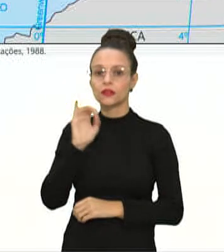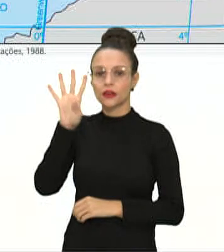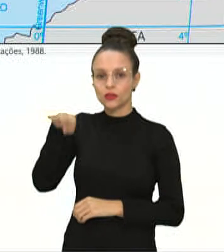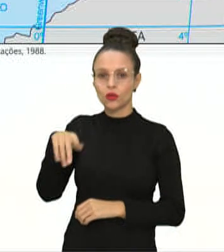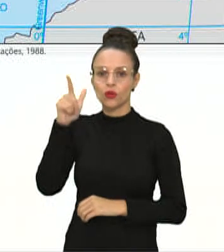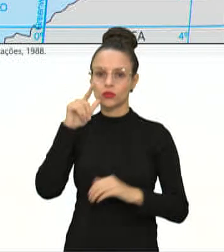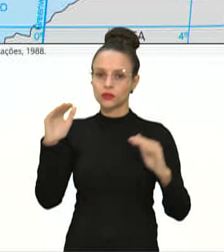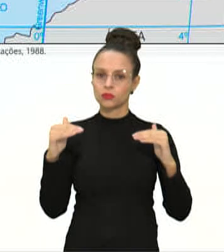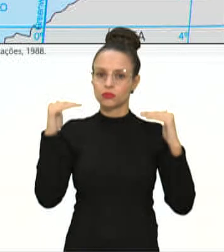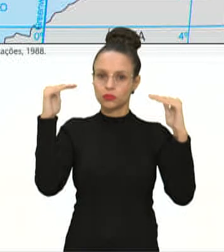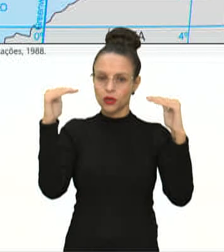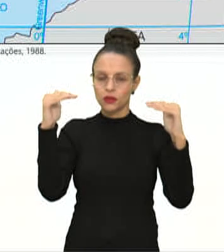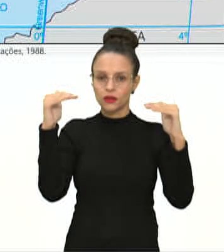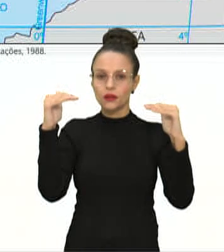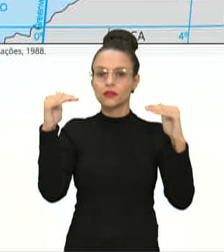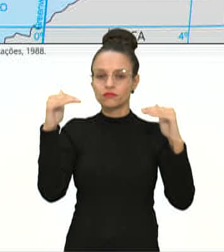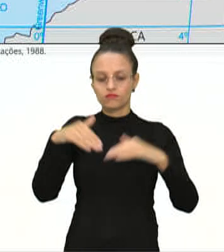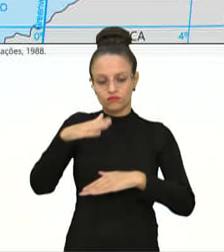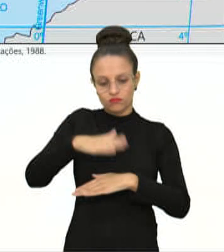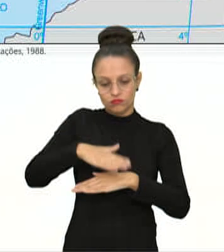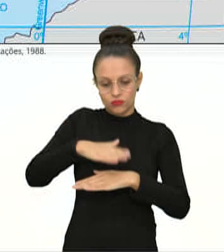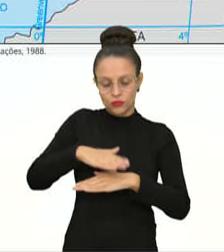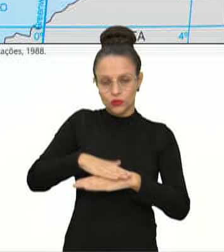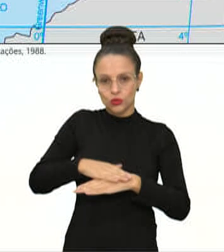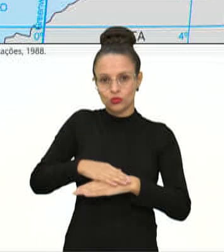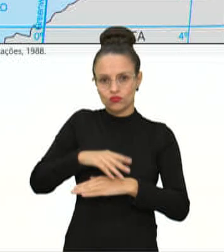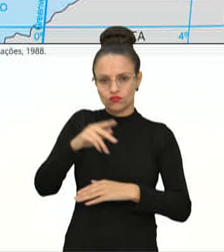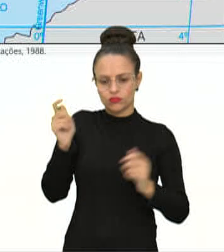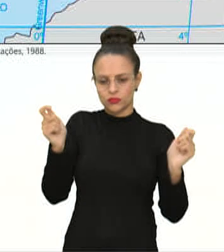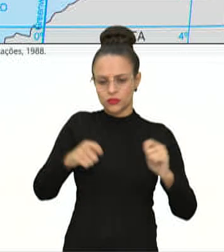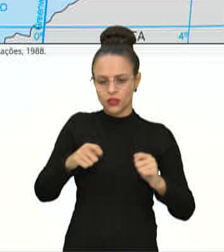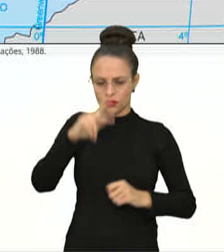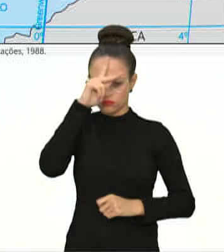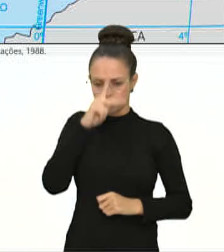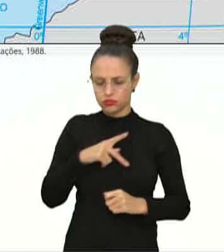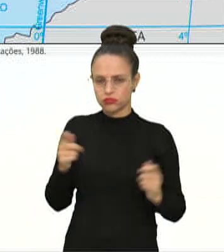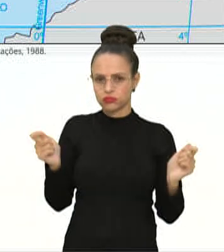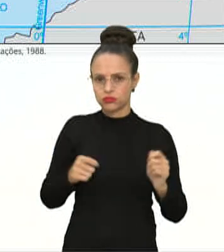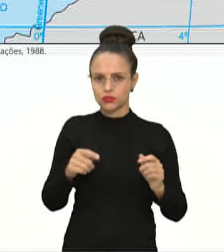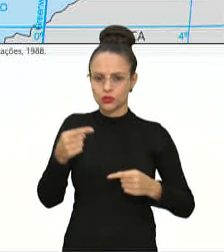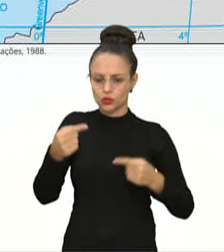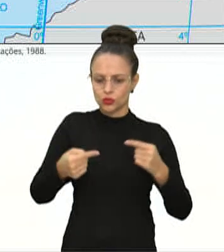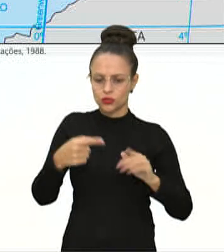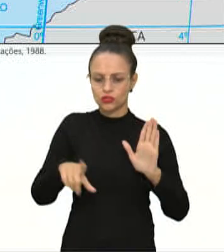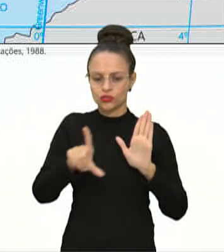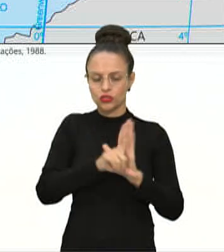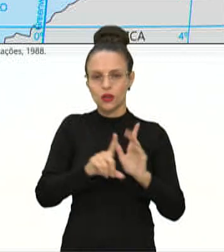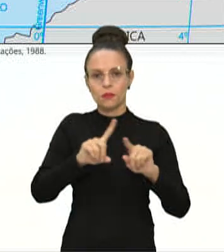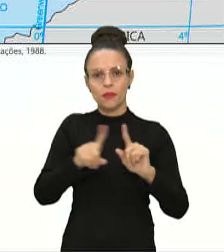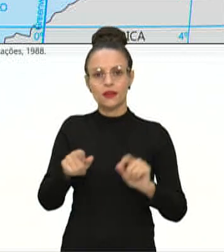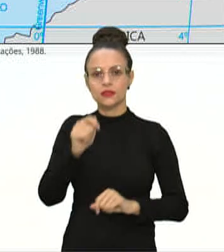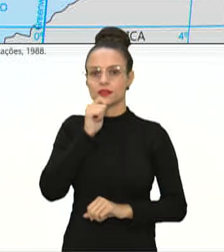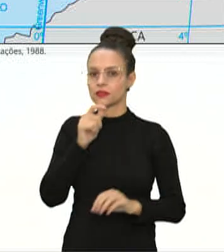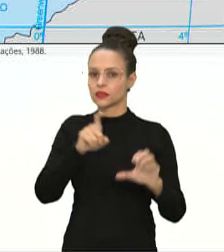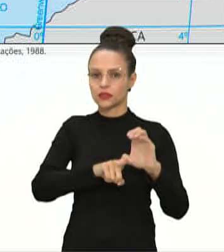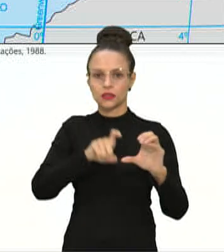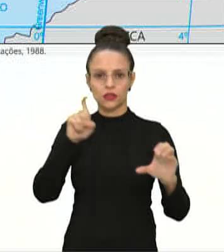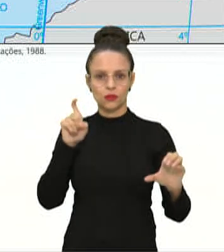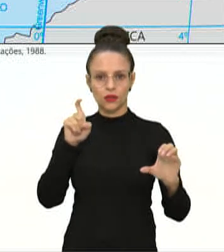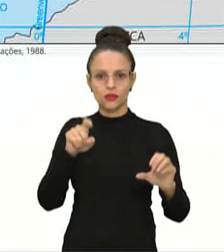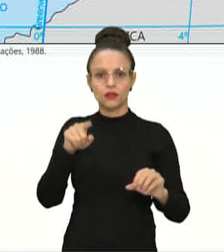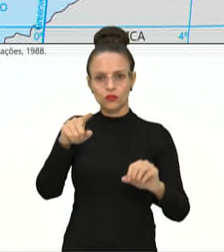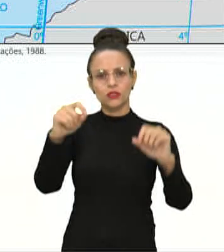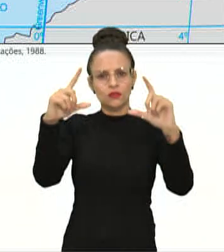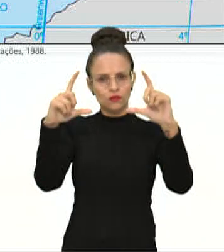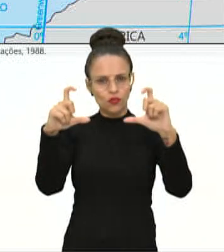status de autonomia, não é país ainda, mas ela tem um status de autonomia, de autossuficiência legislativa, mas ela não é independente, tá? Tira uma